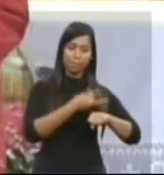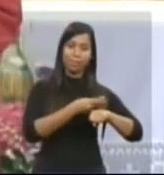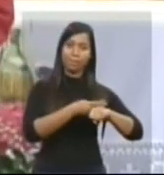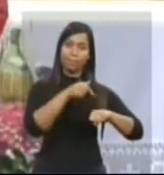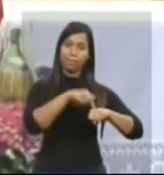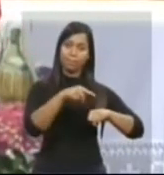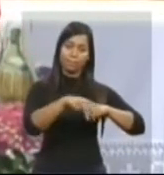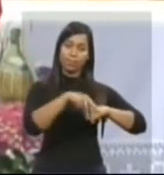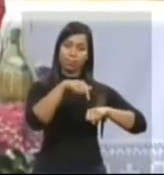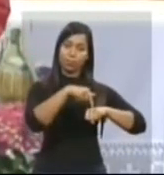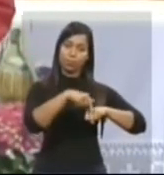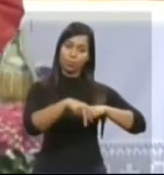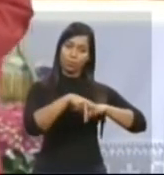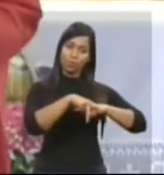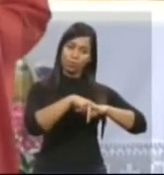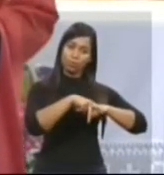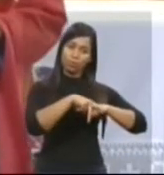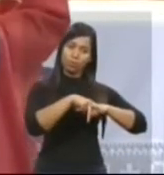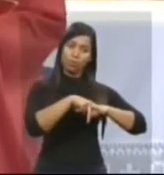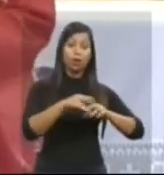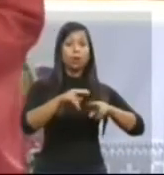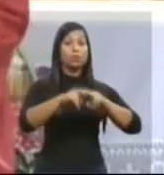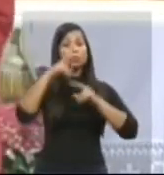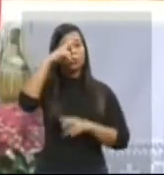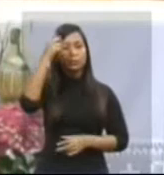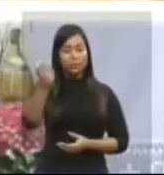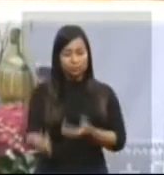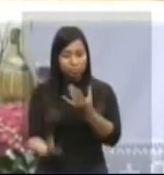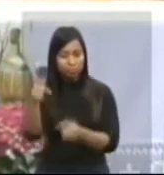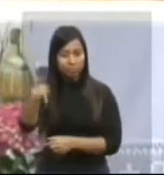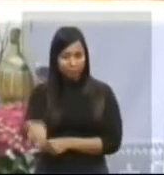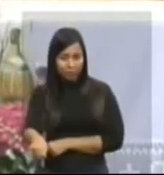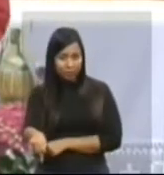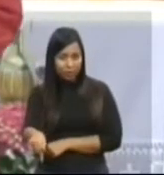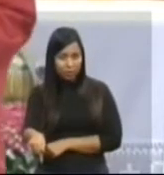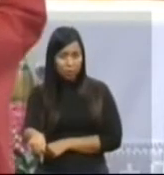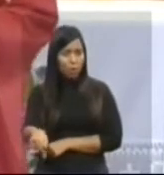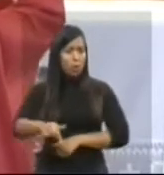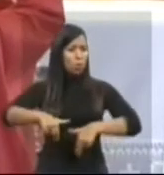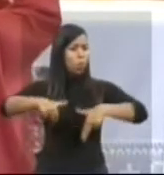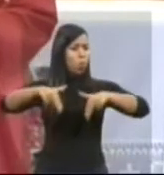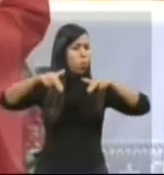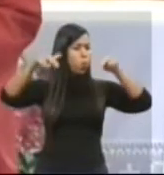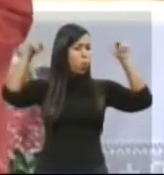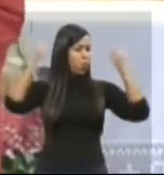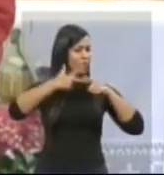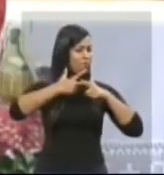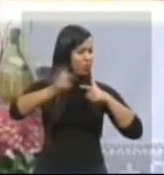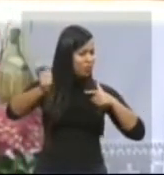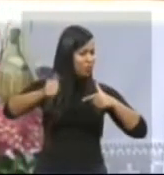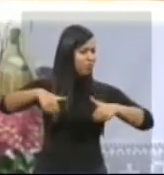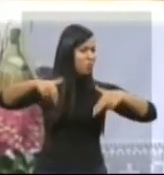rocha de Pedro. Por isso, o poder do inferno nunca poderá